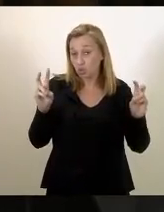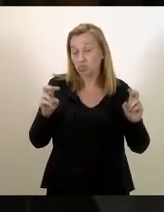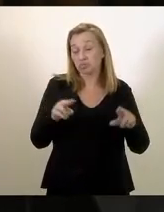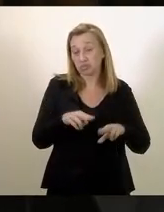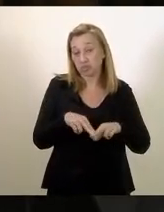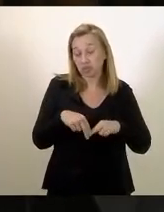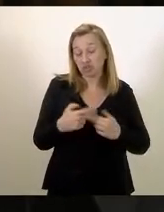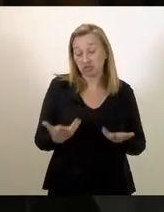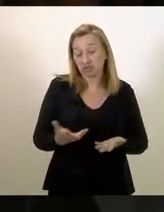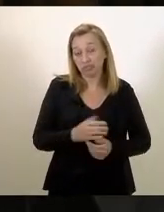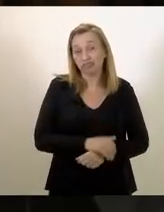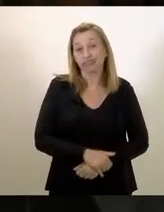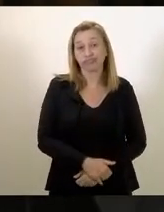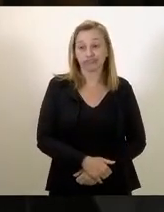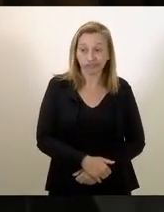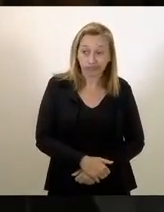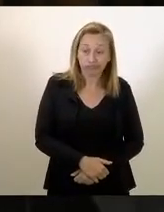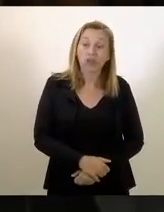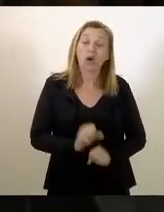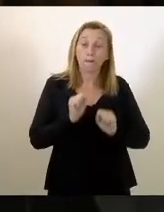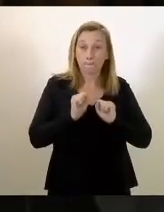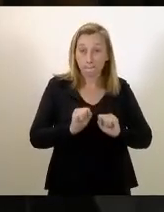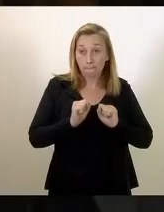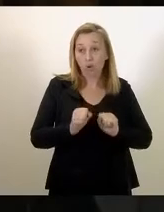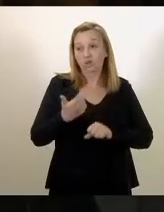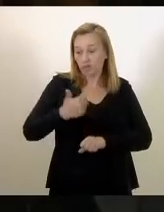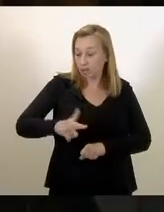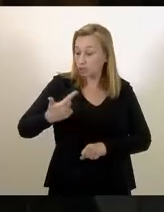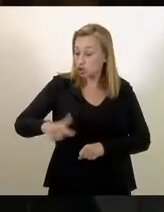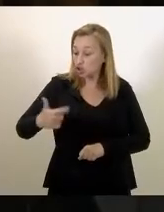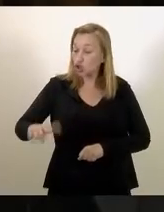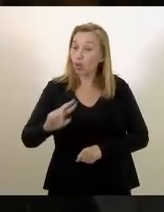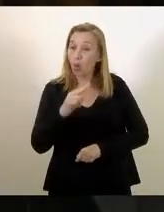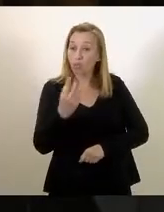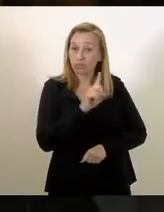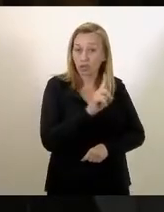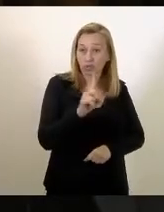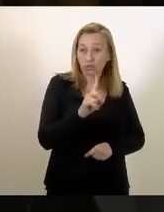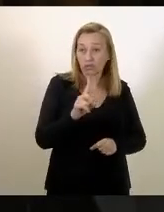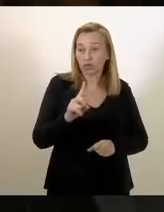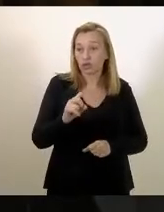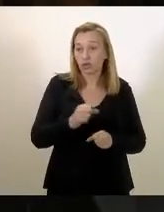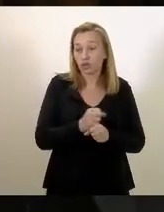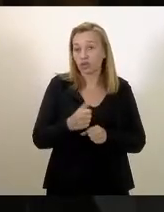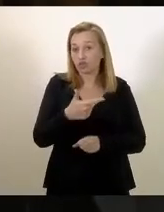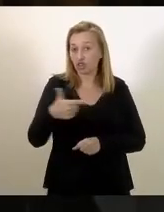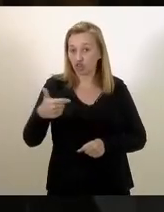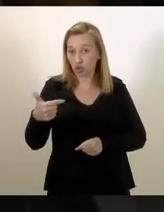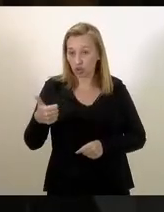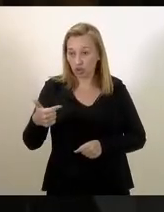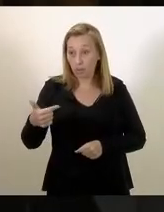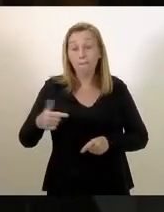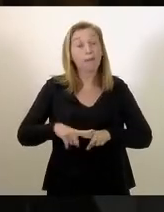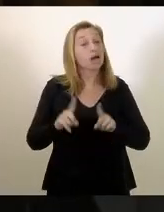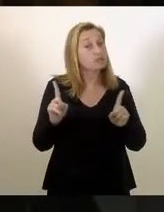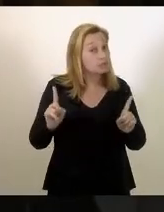uma série de condições que pode ser repetido ou não em 22 mas